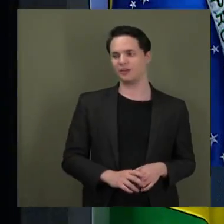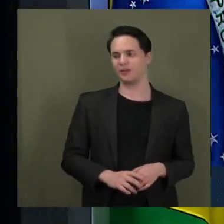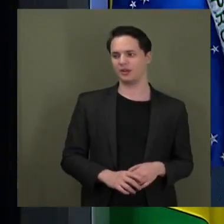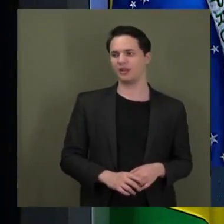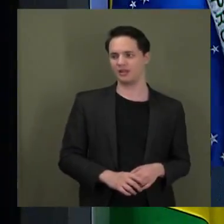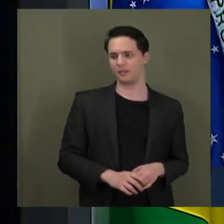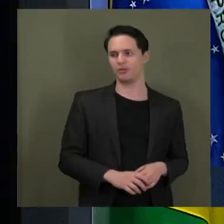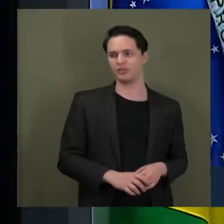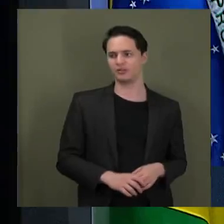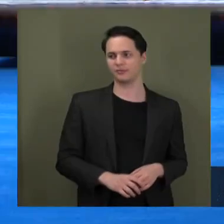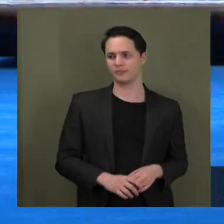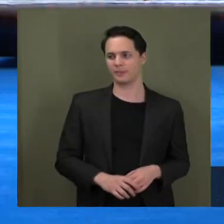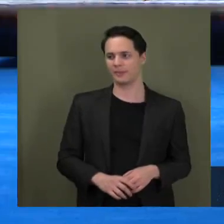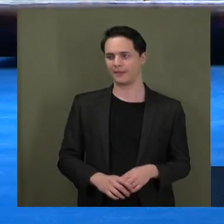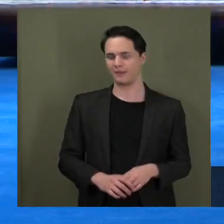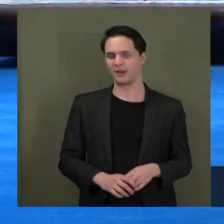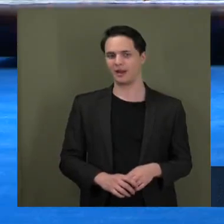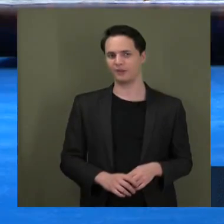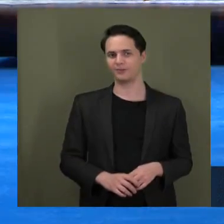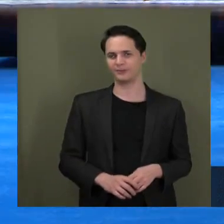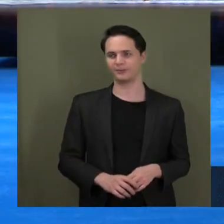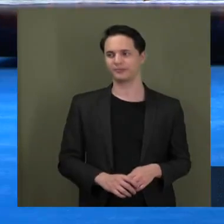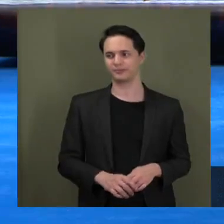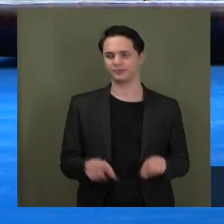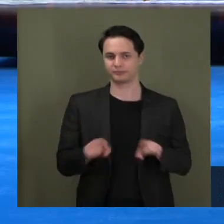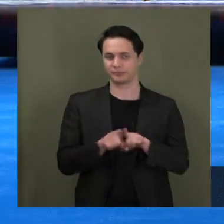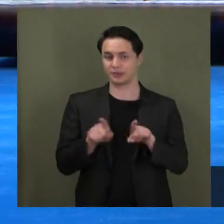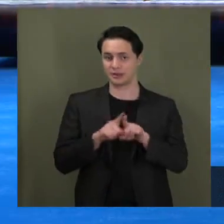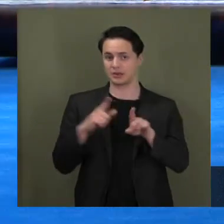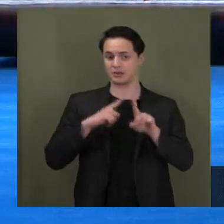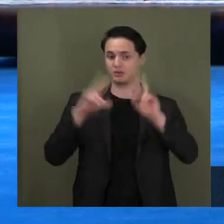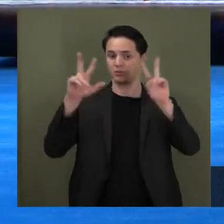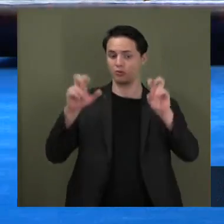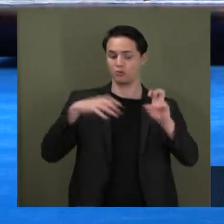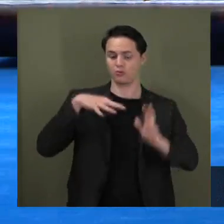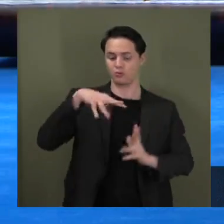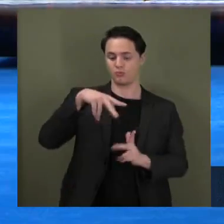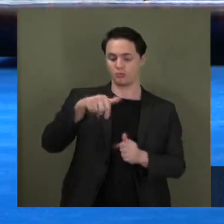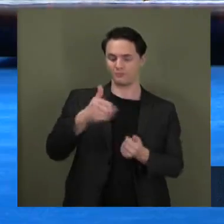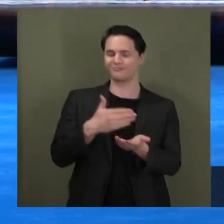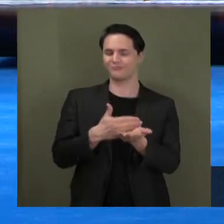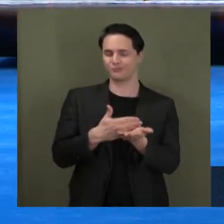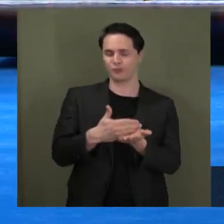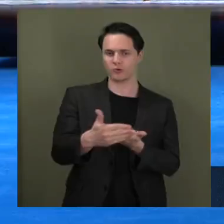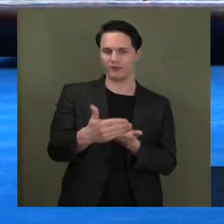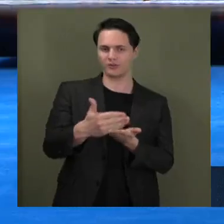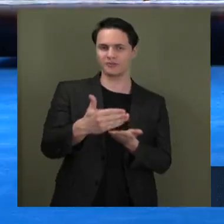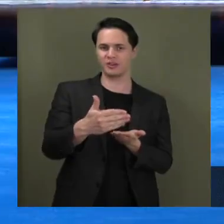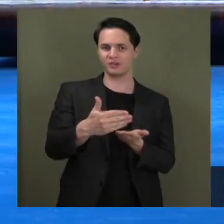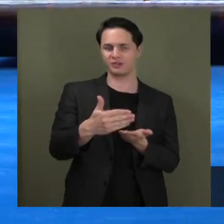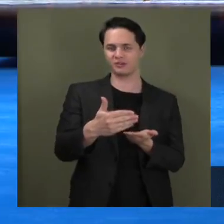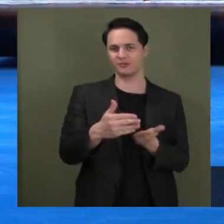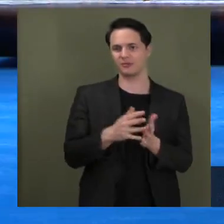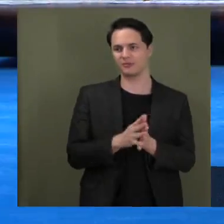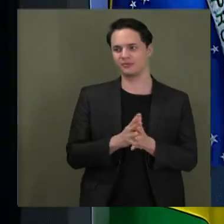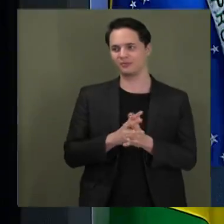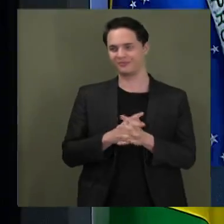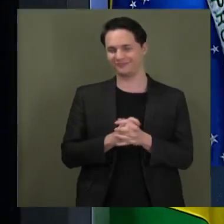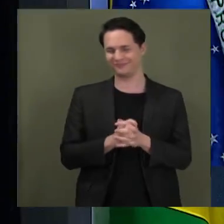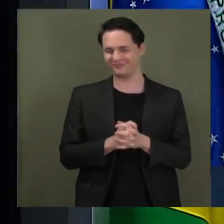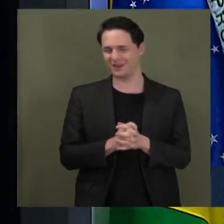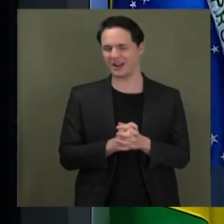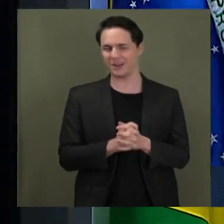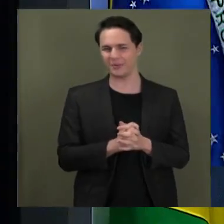visibilidade global a esse assunto. O mundo começou a tomar conhecimento do que está acontecendo no Brasil.